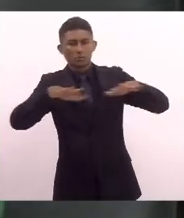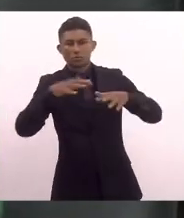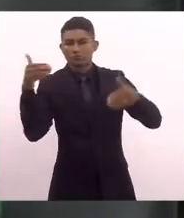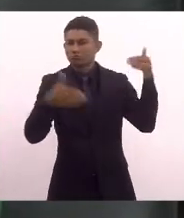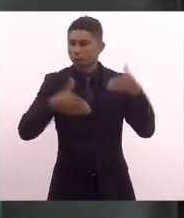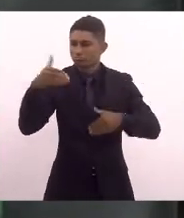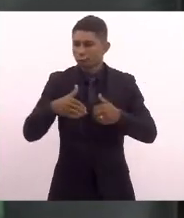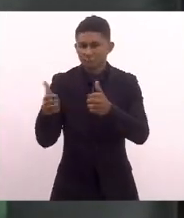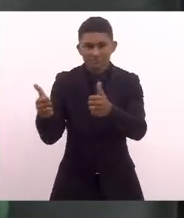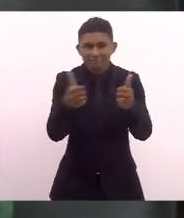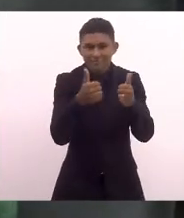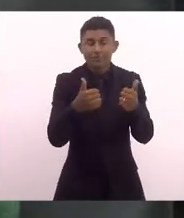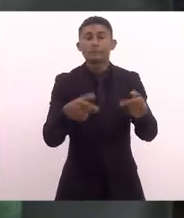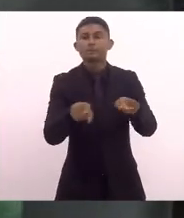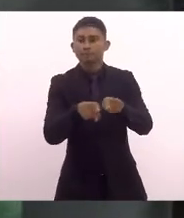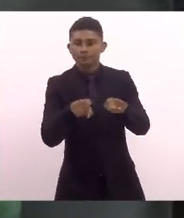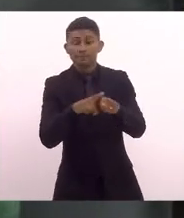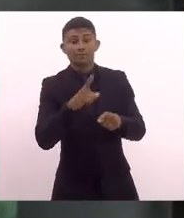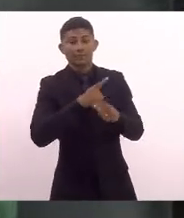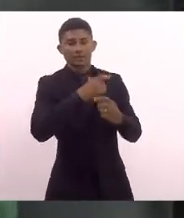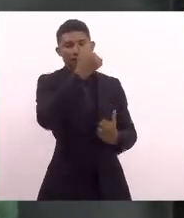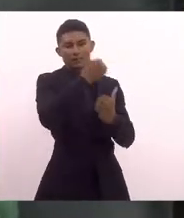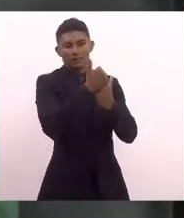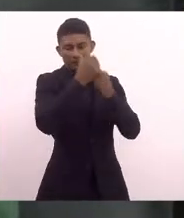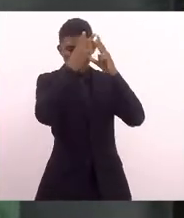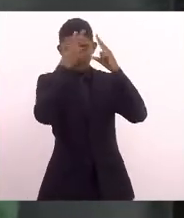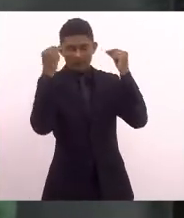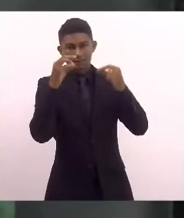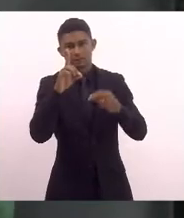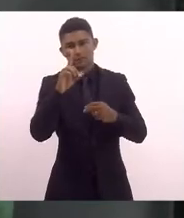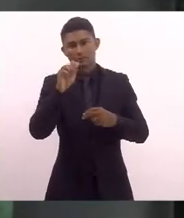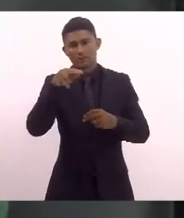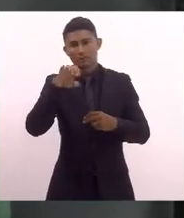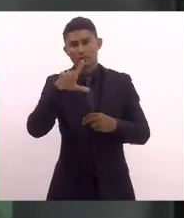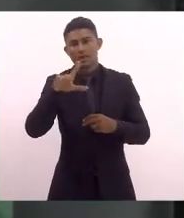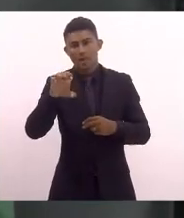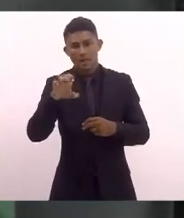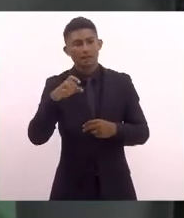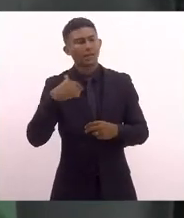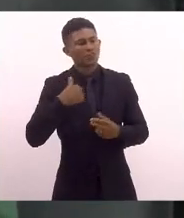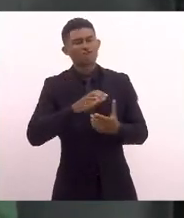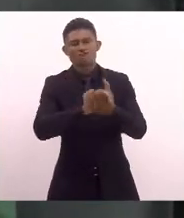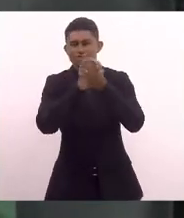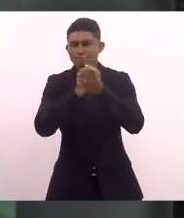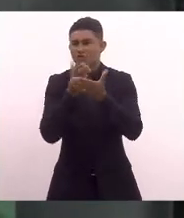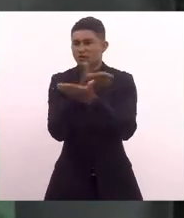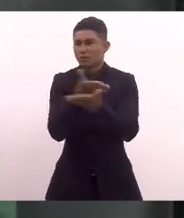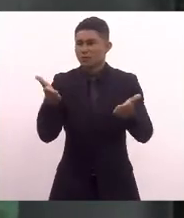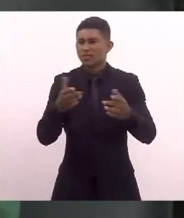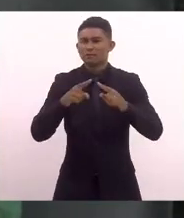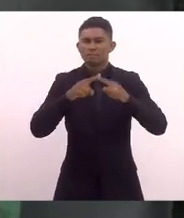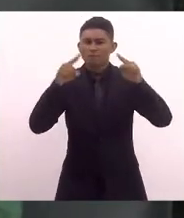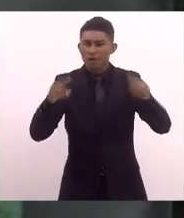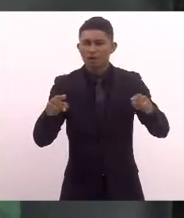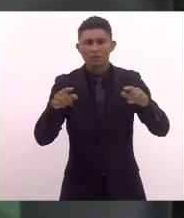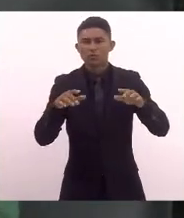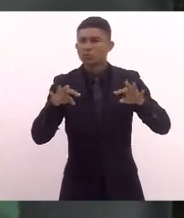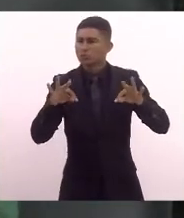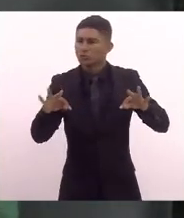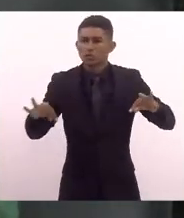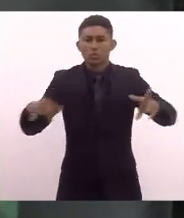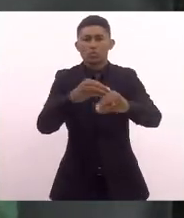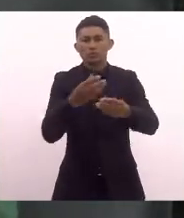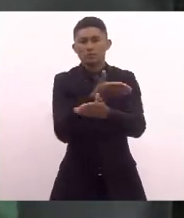nome da técnica de enfermagem, a Daniele Costa, cumprimento a todos os trabalhadores e trabalhadoras da